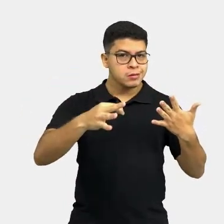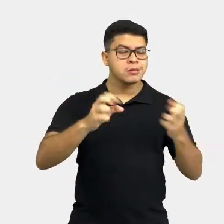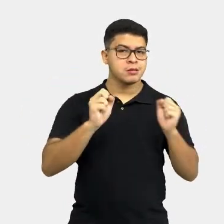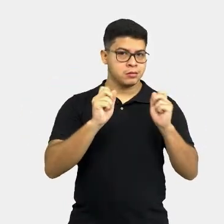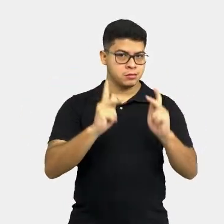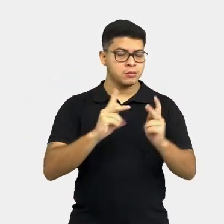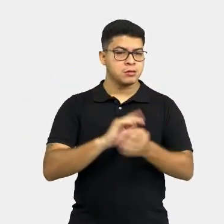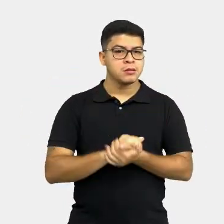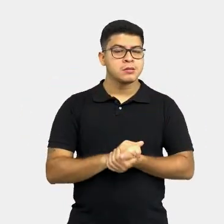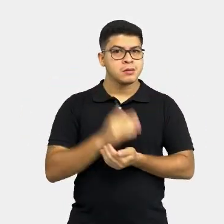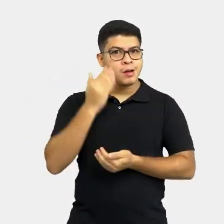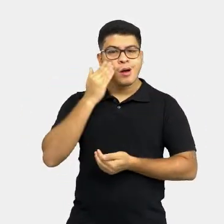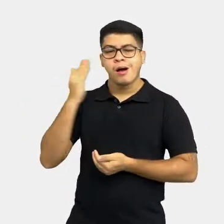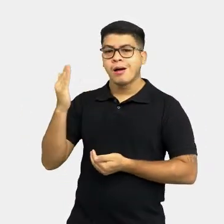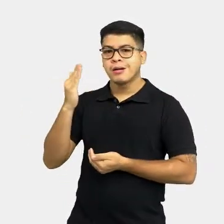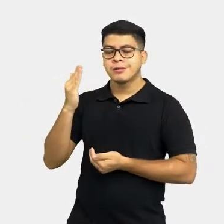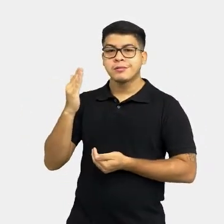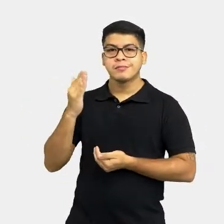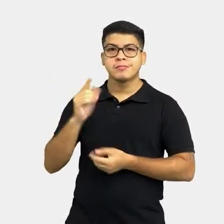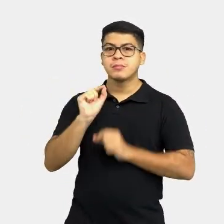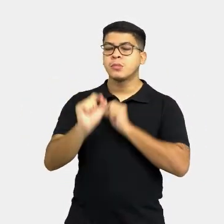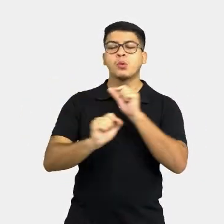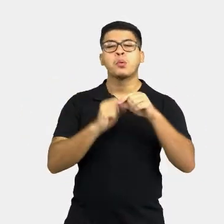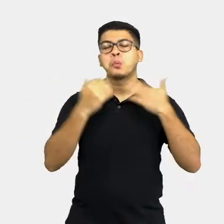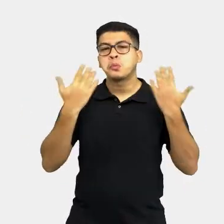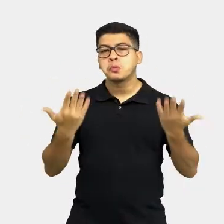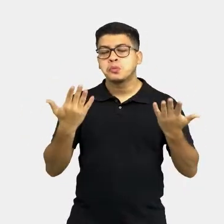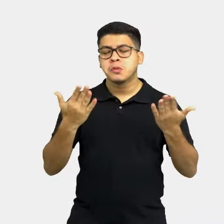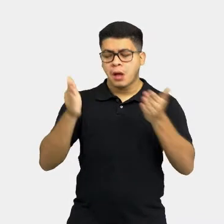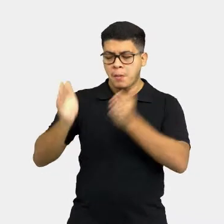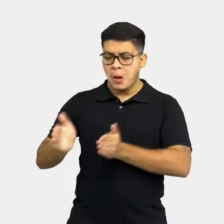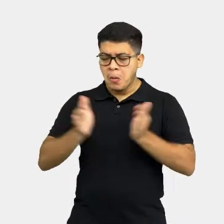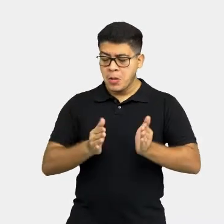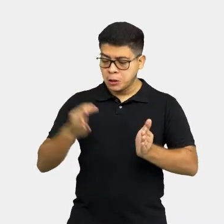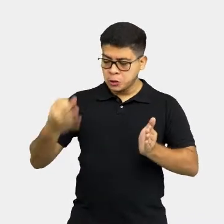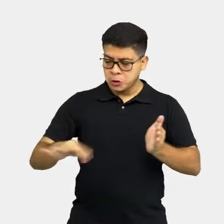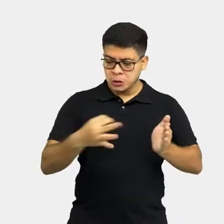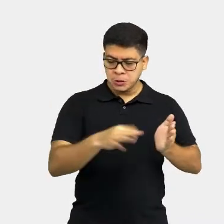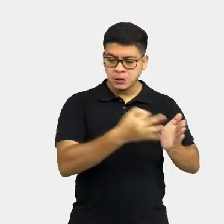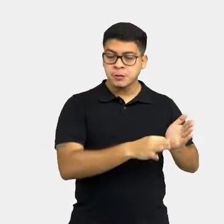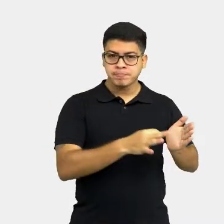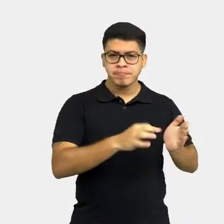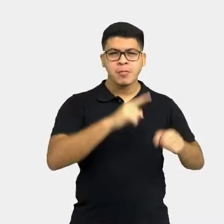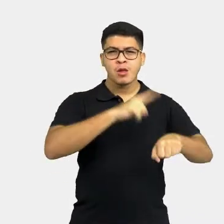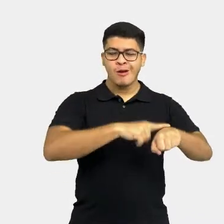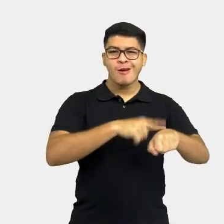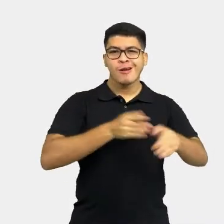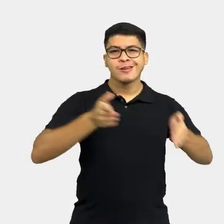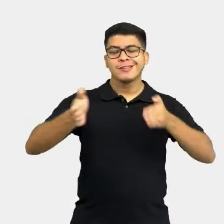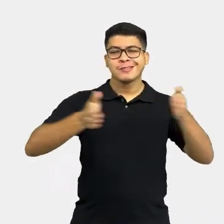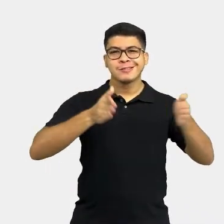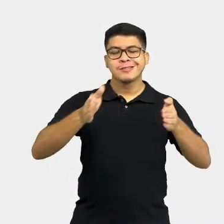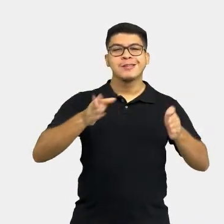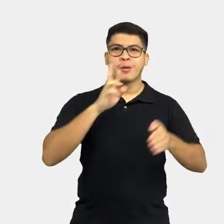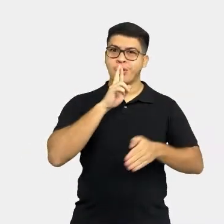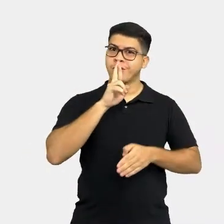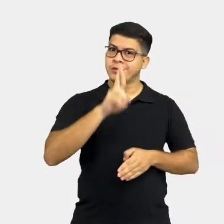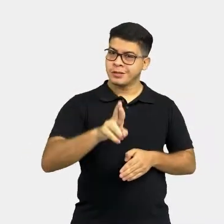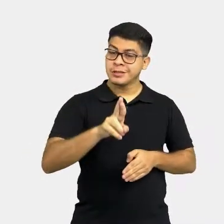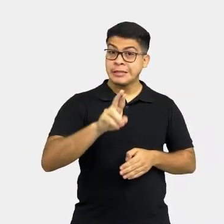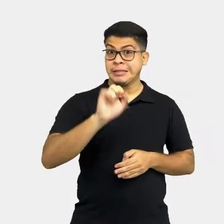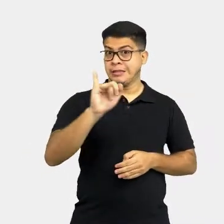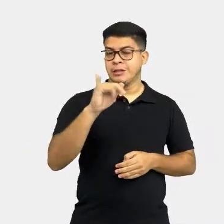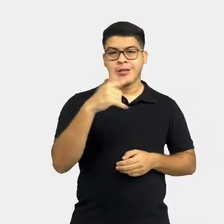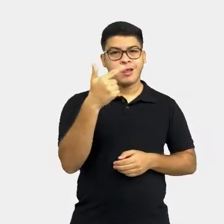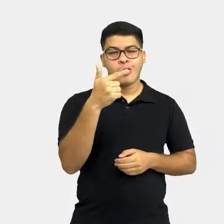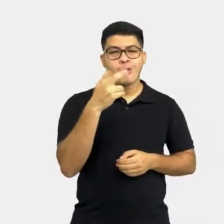alternativa correta, que mostra corretamente aí essas fases, ok? Eu vou dar mais um tempinho para vocês responderem para quem não